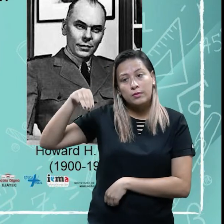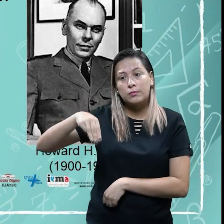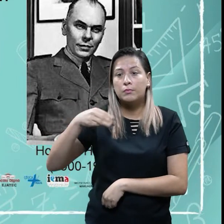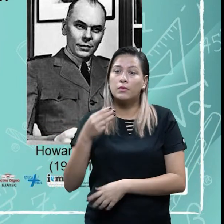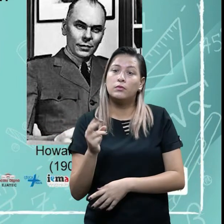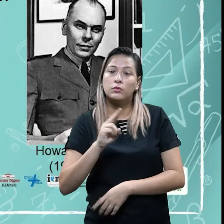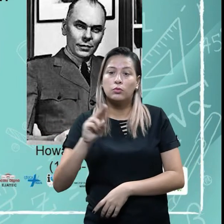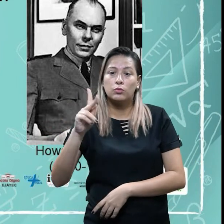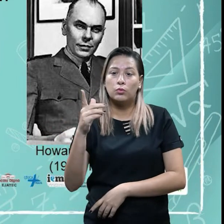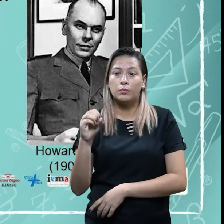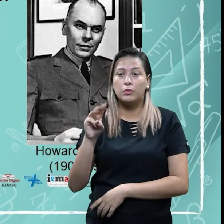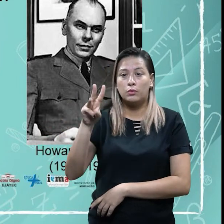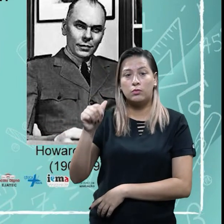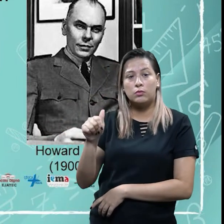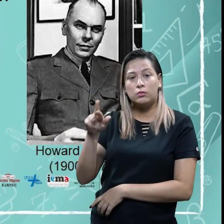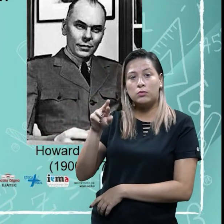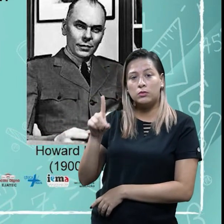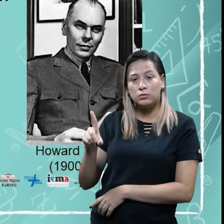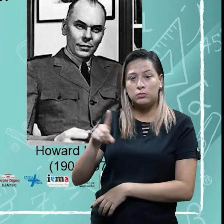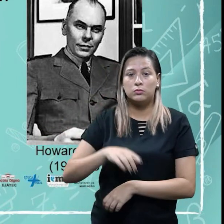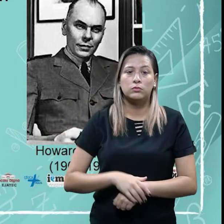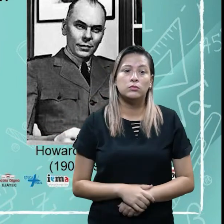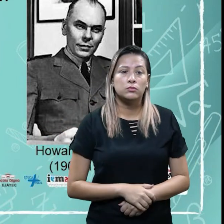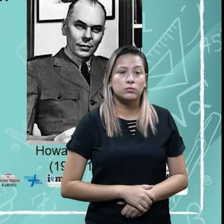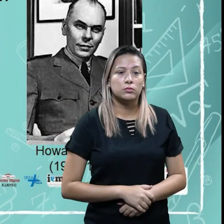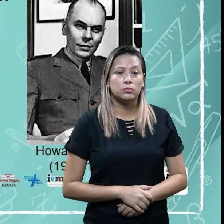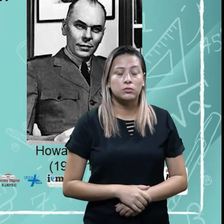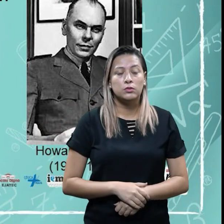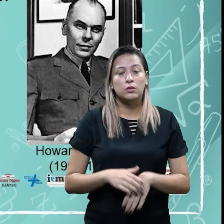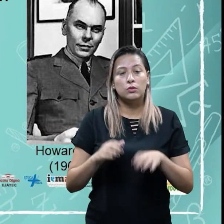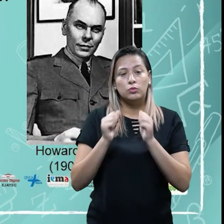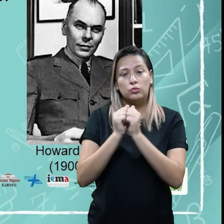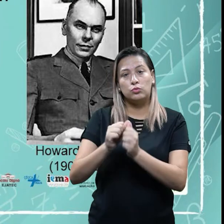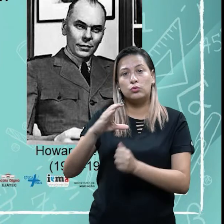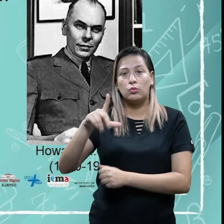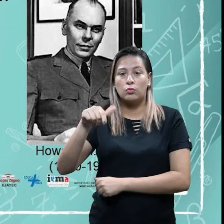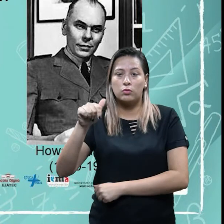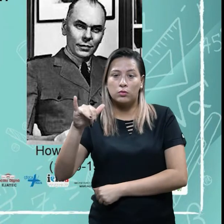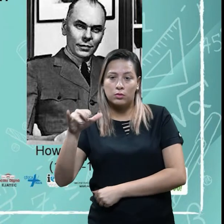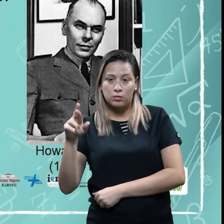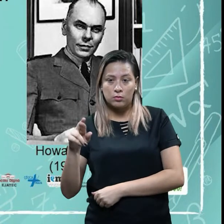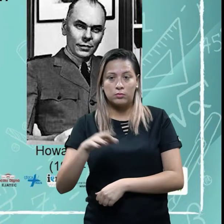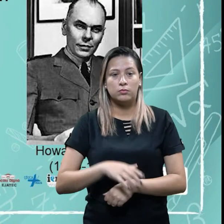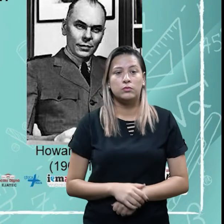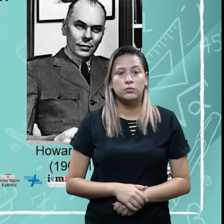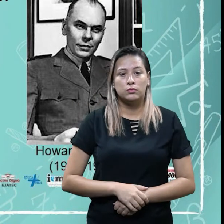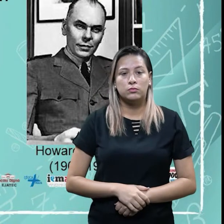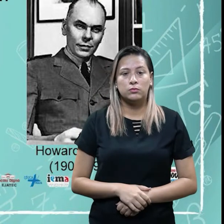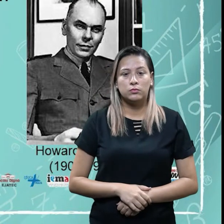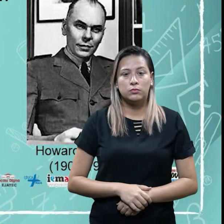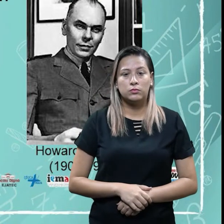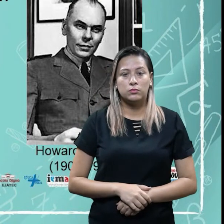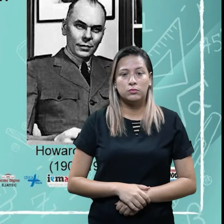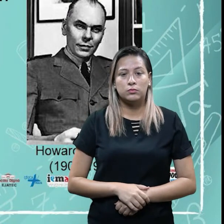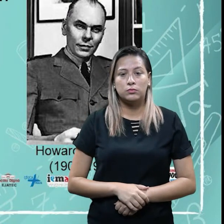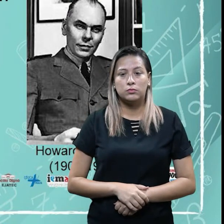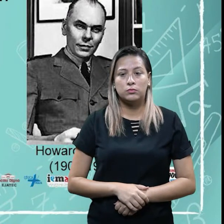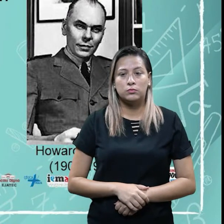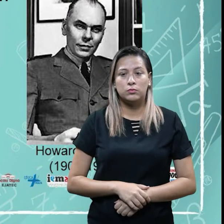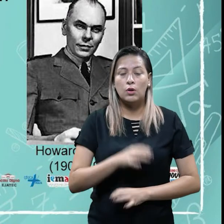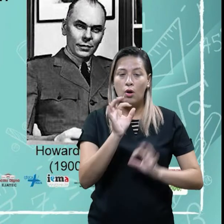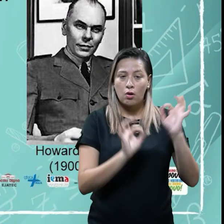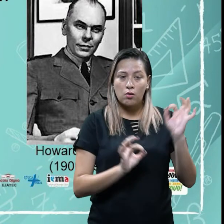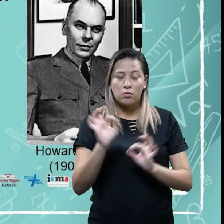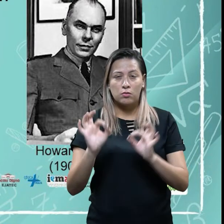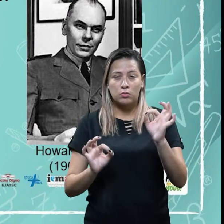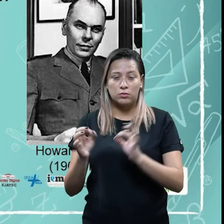e Claire D. Lake, chefe da equipe da IBM, concluíram o Harvard Mach 1, também chamado de